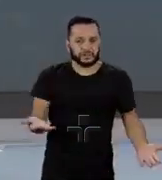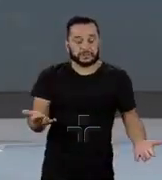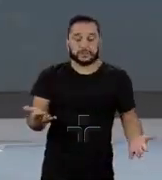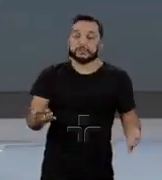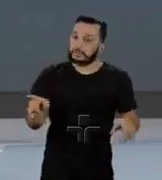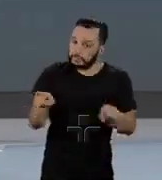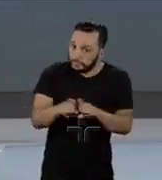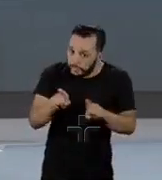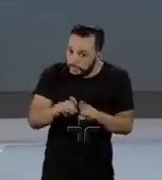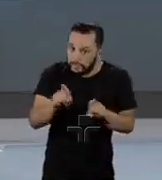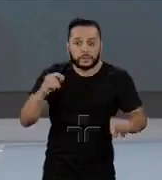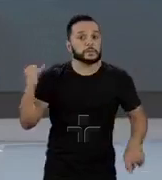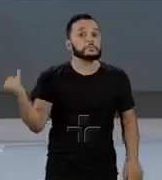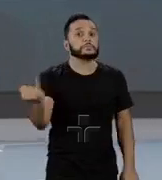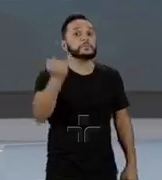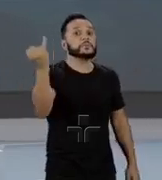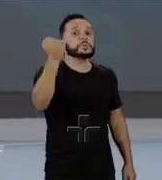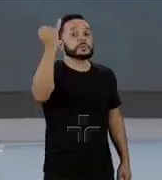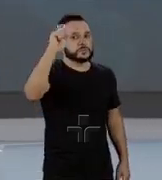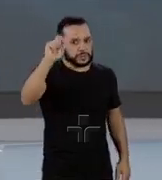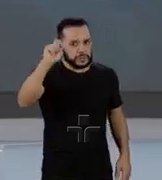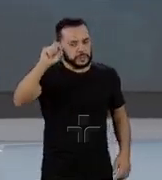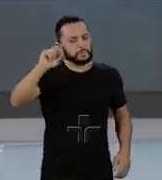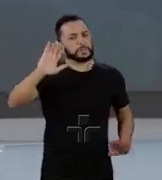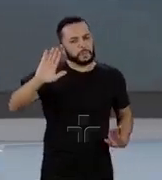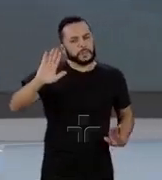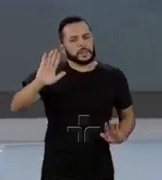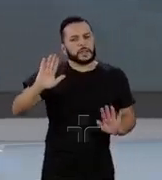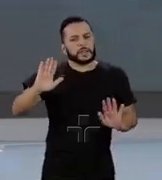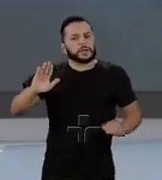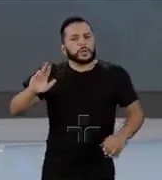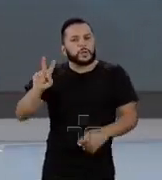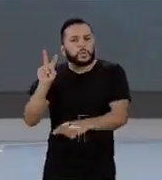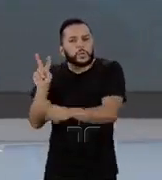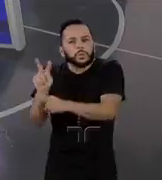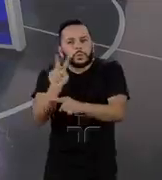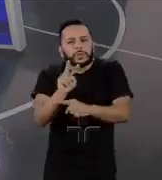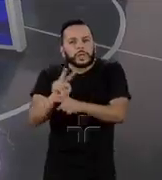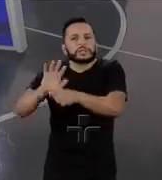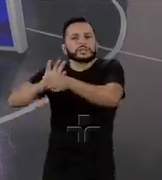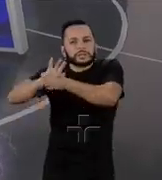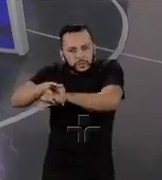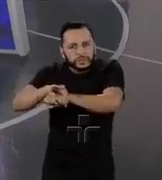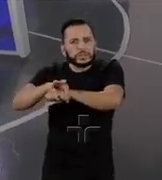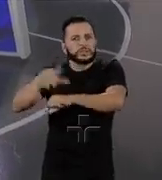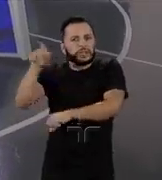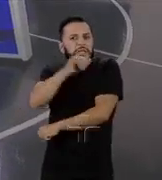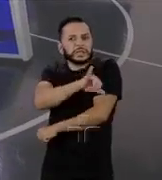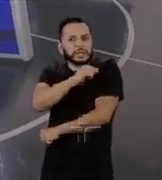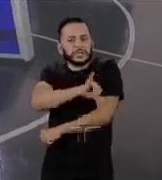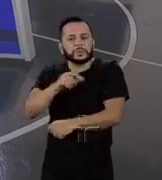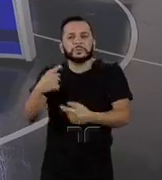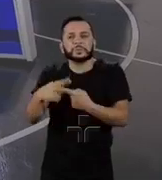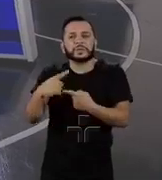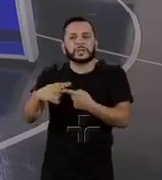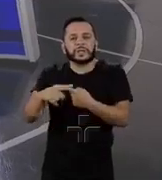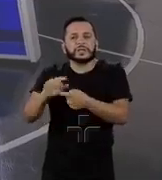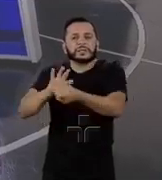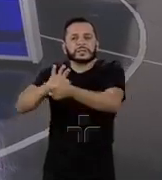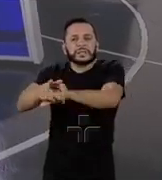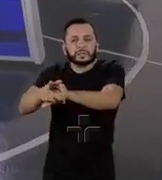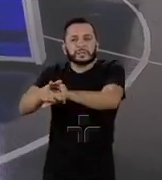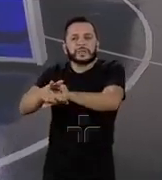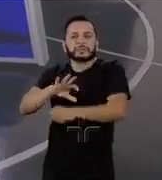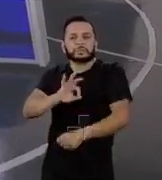intervenção cuidar do gerenciamento da segurança pública no Estado do Rio, porque ele está podre. E é esse gerenciamento que